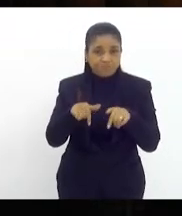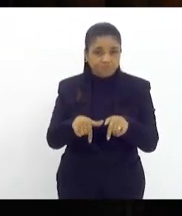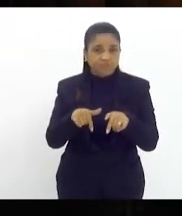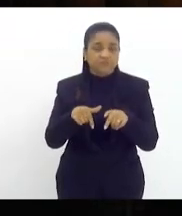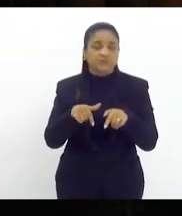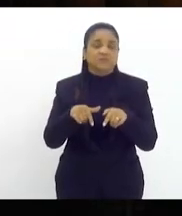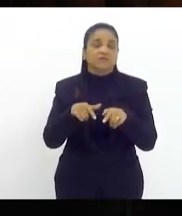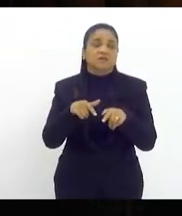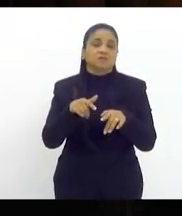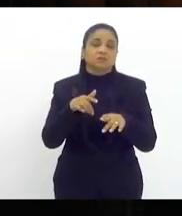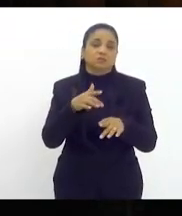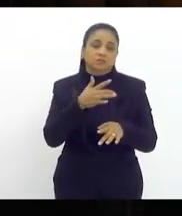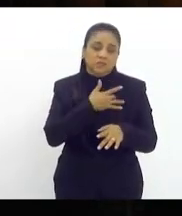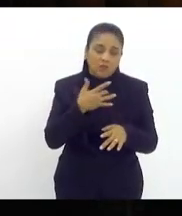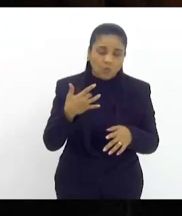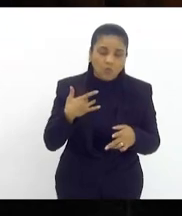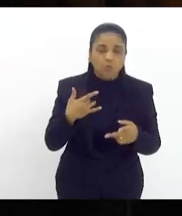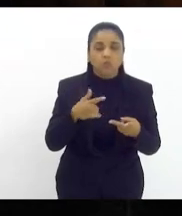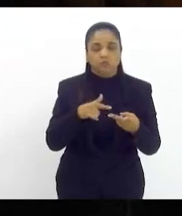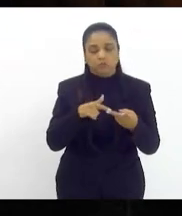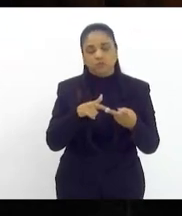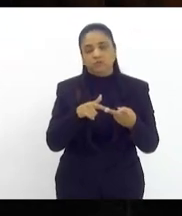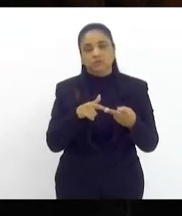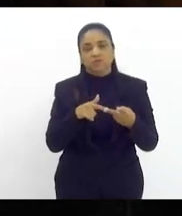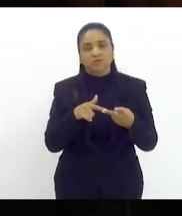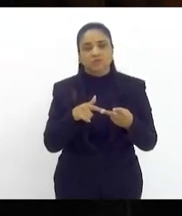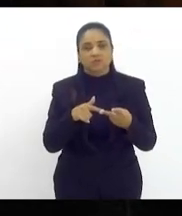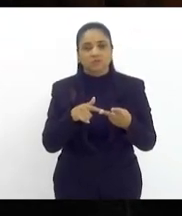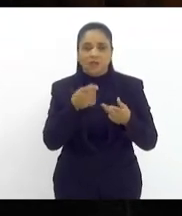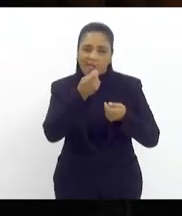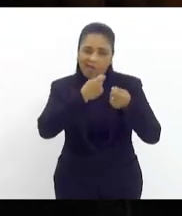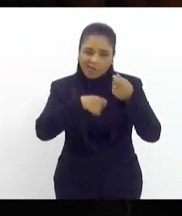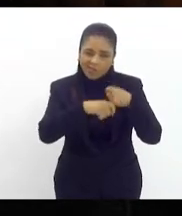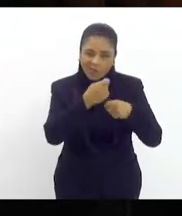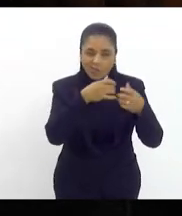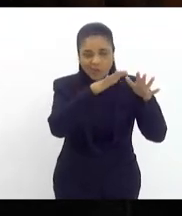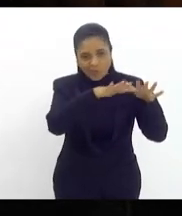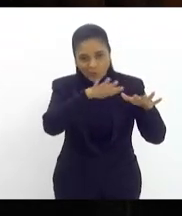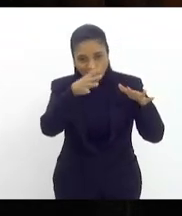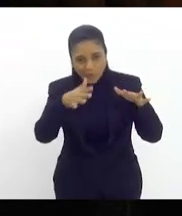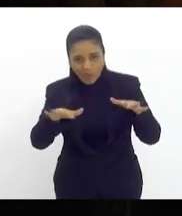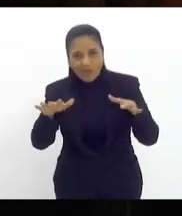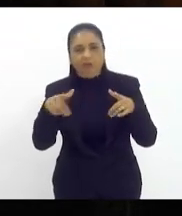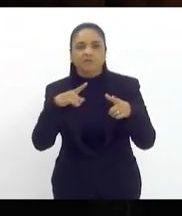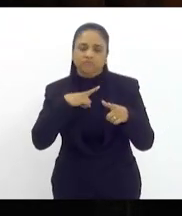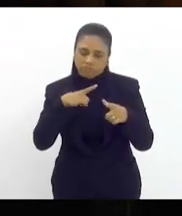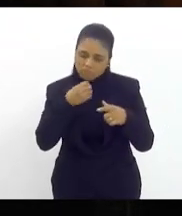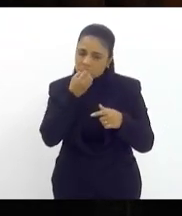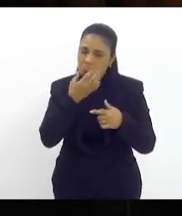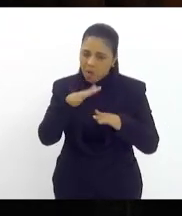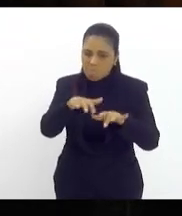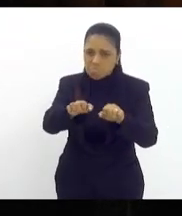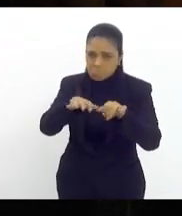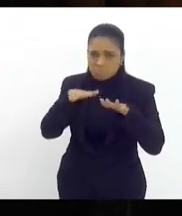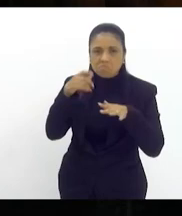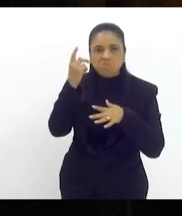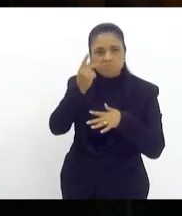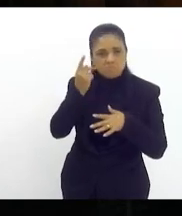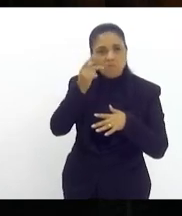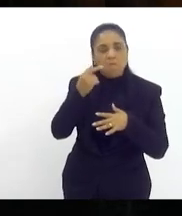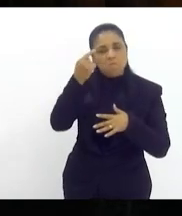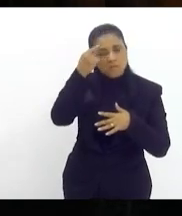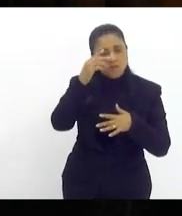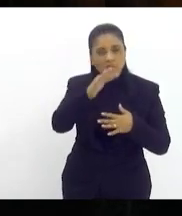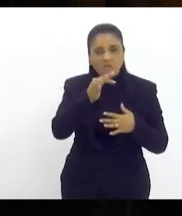industrial da saúde fale da economia do mar e a gente tem bons parlamentares que estão pensando nesse futuro